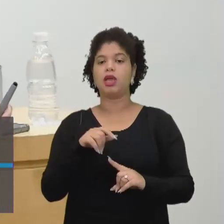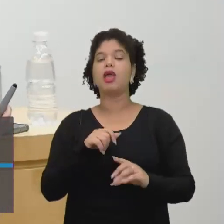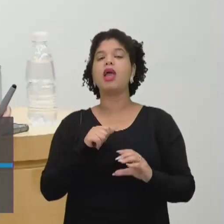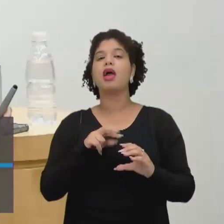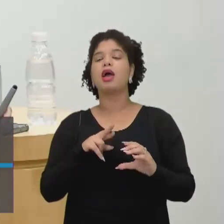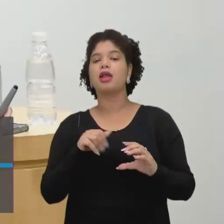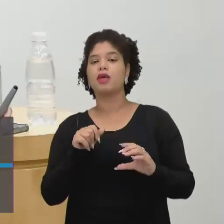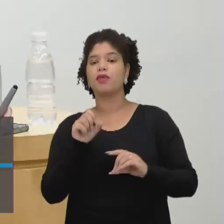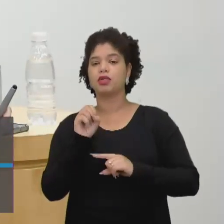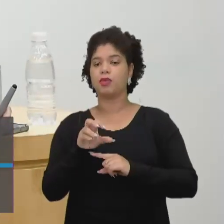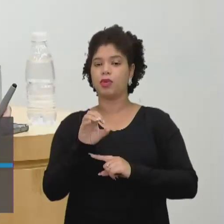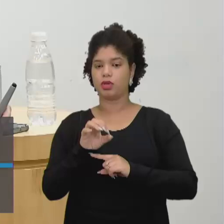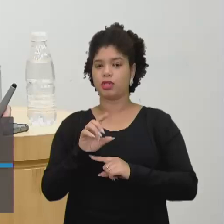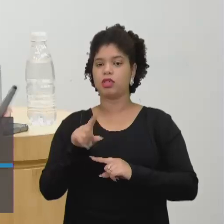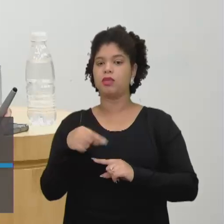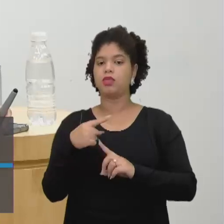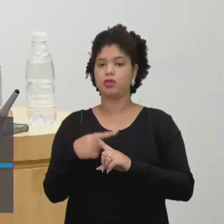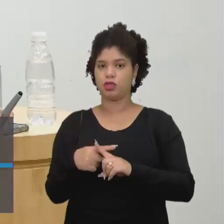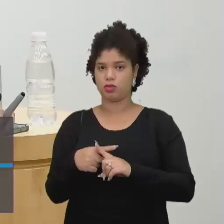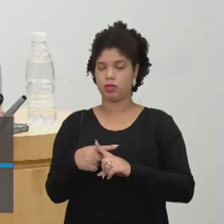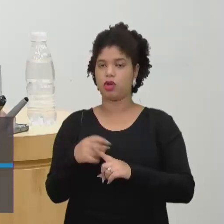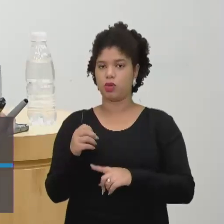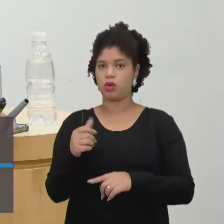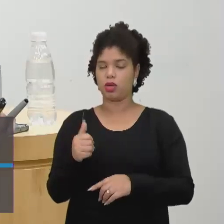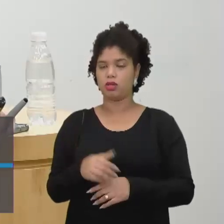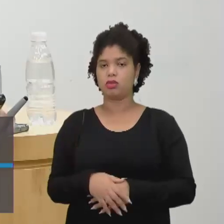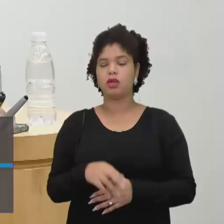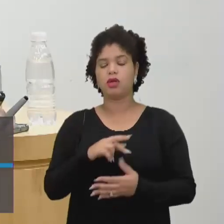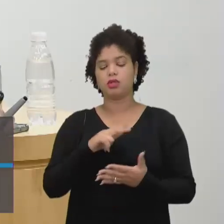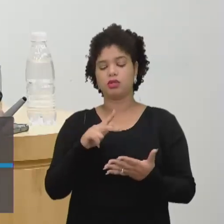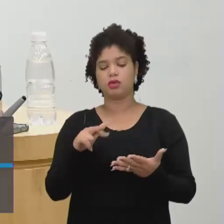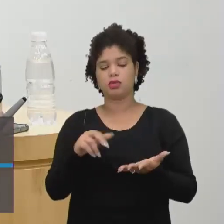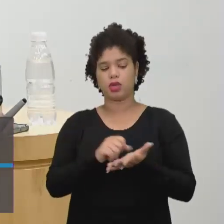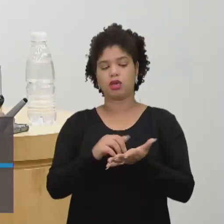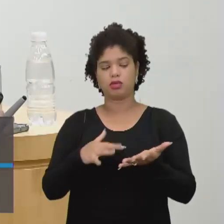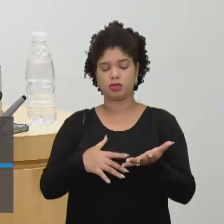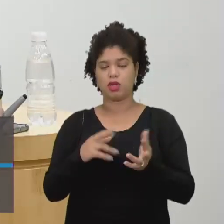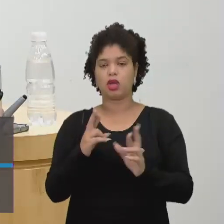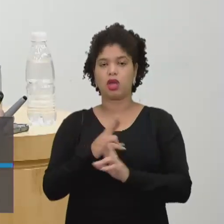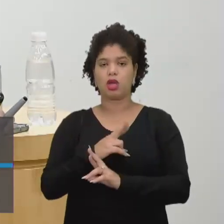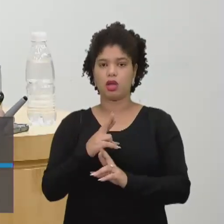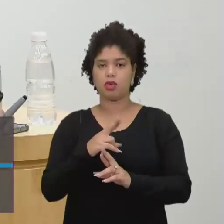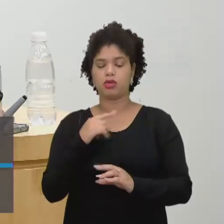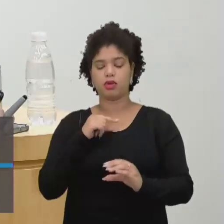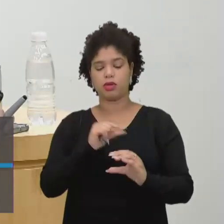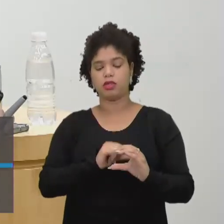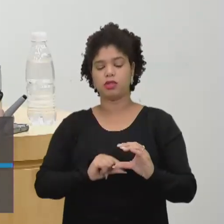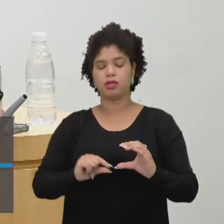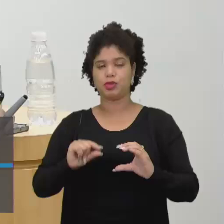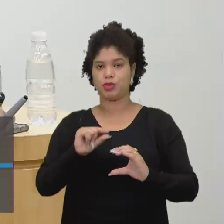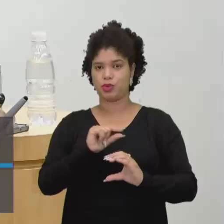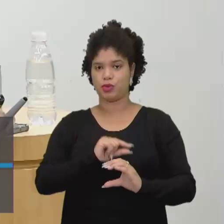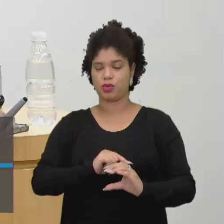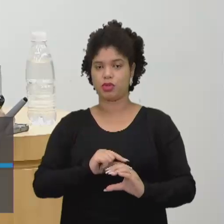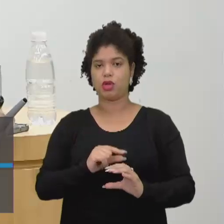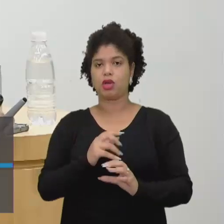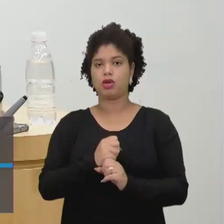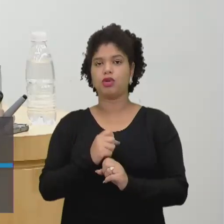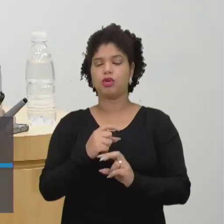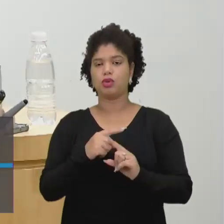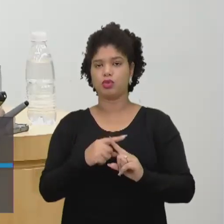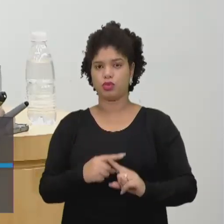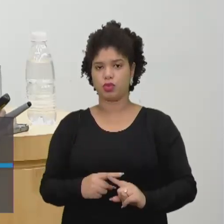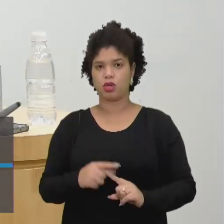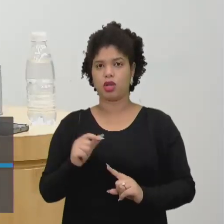a potência e depois multiplica. Sim? Então a gente vai ter vários exercícios hoje envolvendo circunferência em algum momento aí pra calcular ou